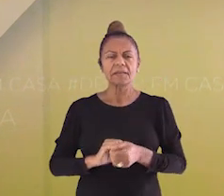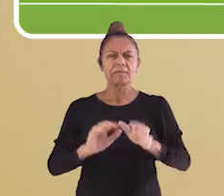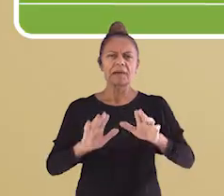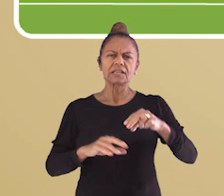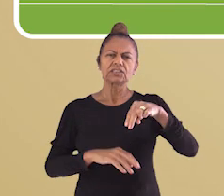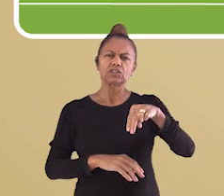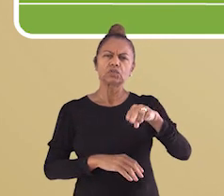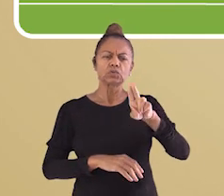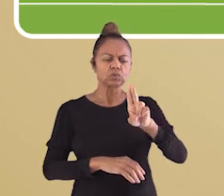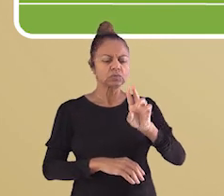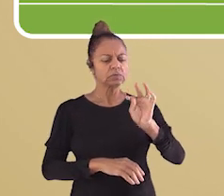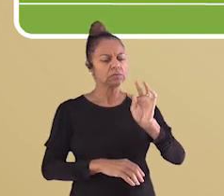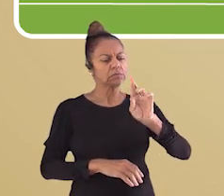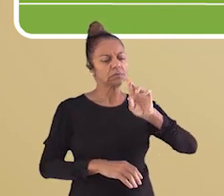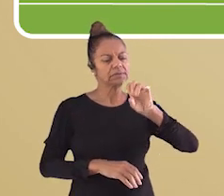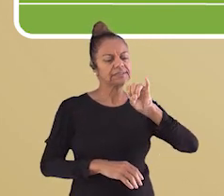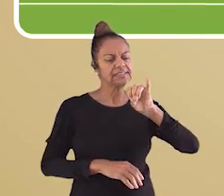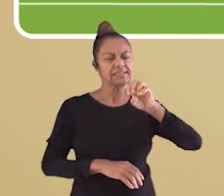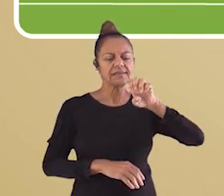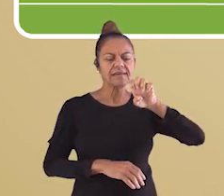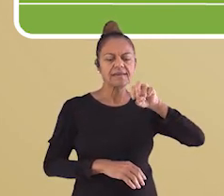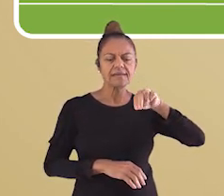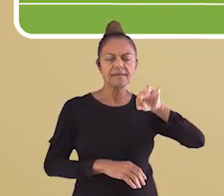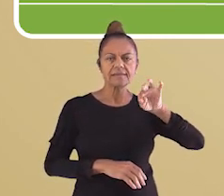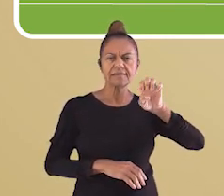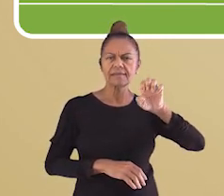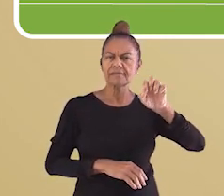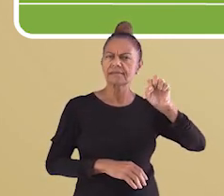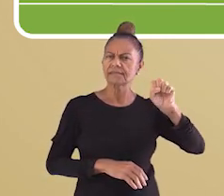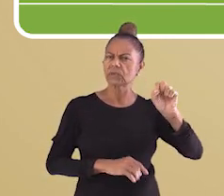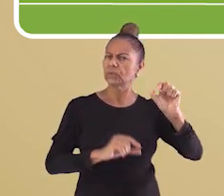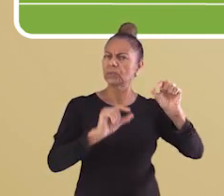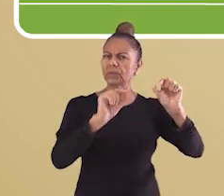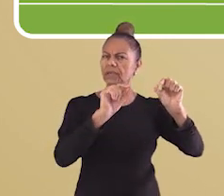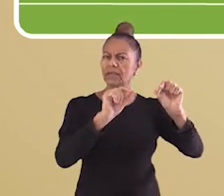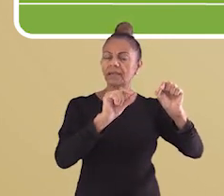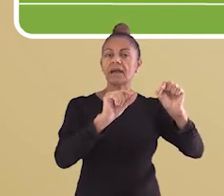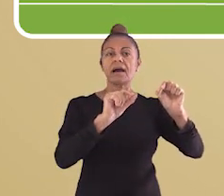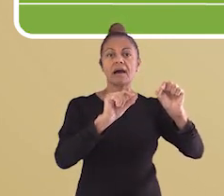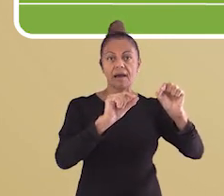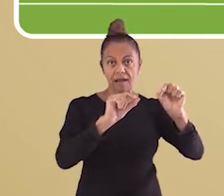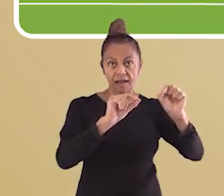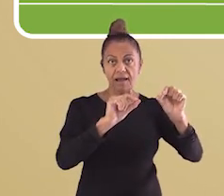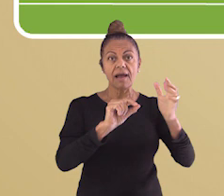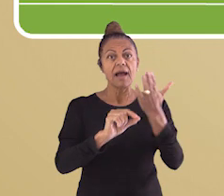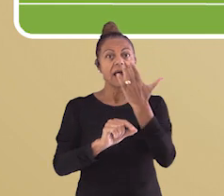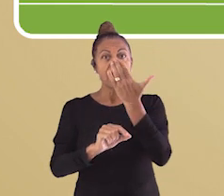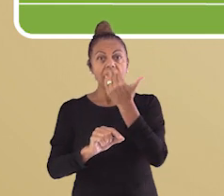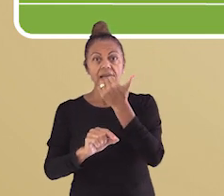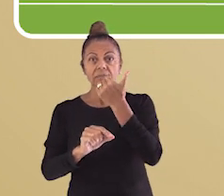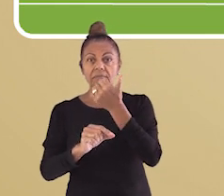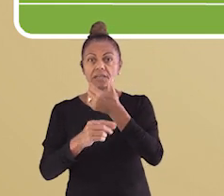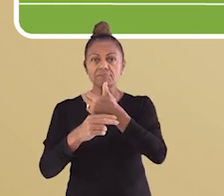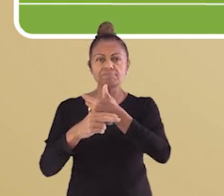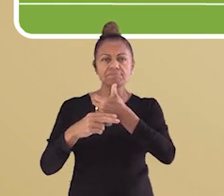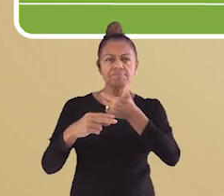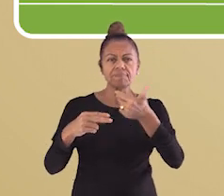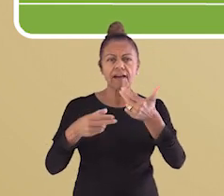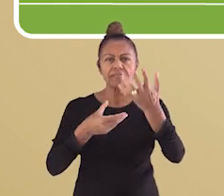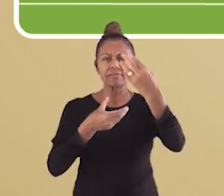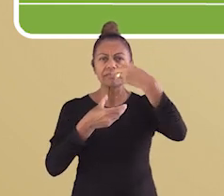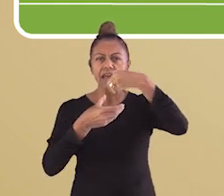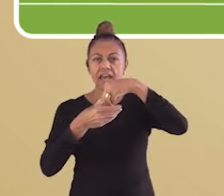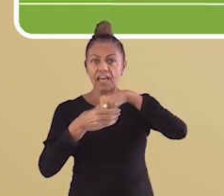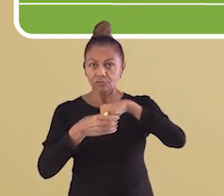nutrientes? Gente, nutrientes, deem uma olhadinha aqui, tá? Eles são todas as substâncias encontradas nos alimentos que são